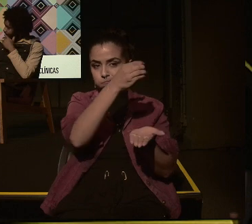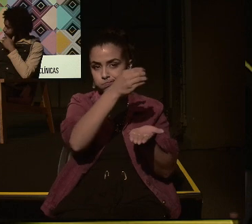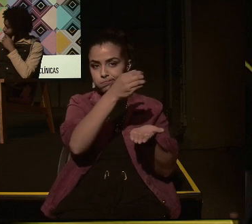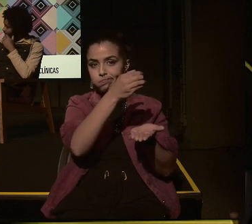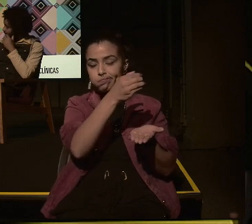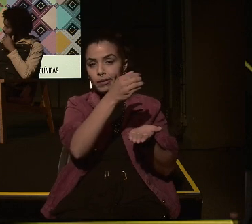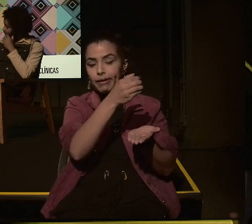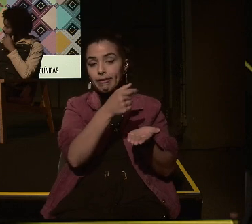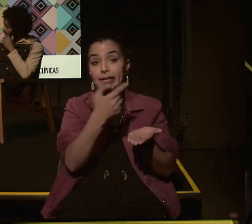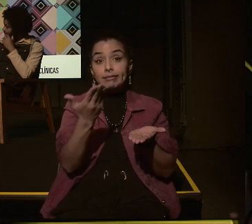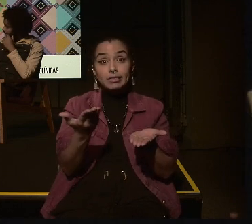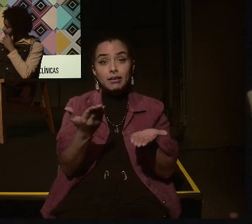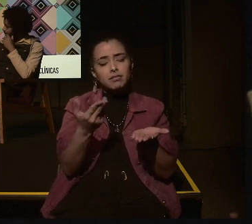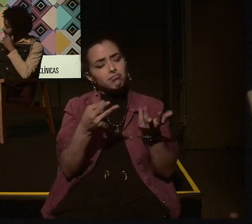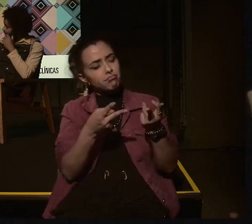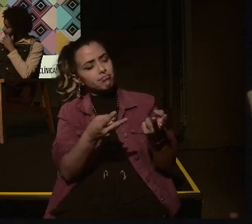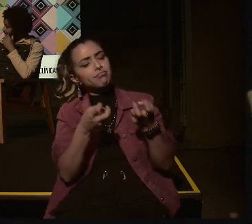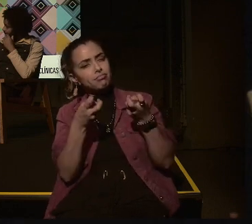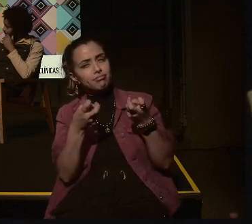Percebem essa? É ótima.